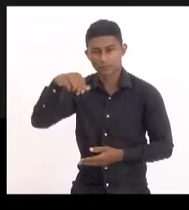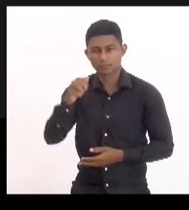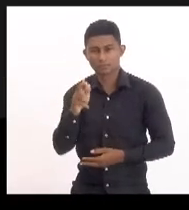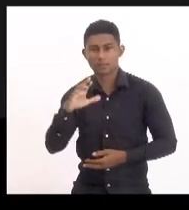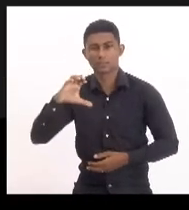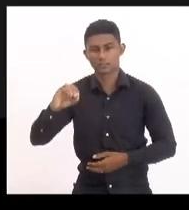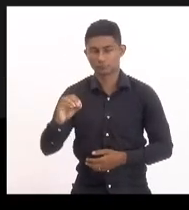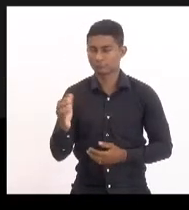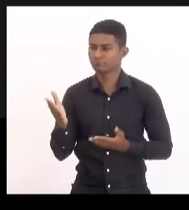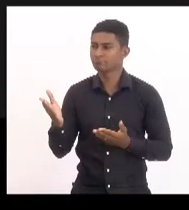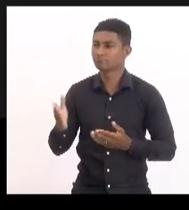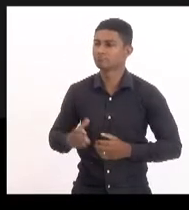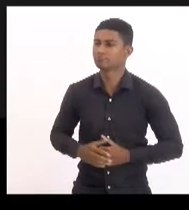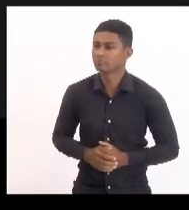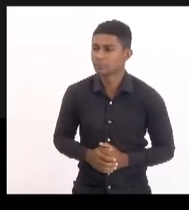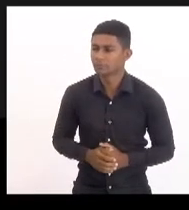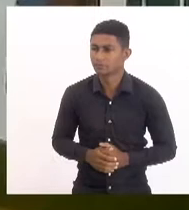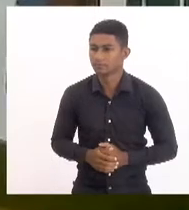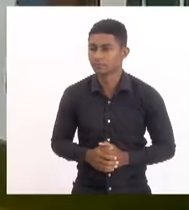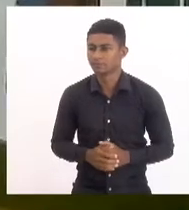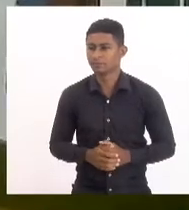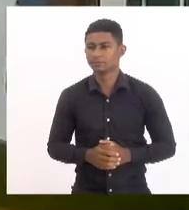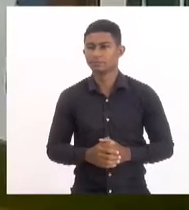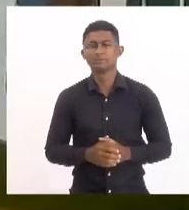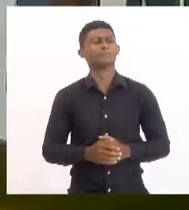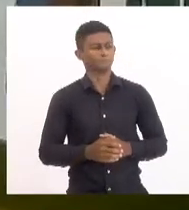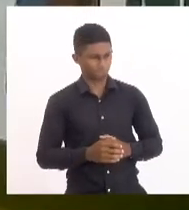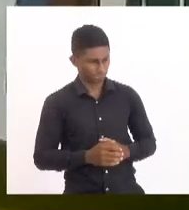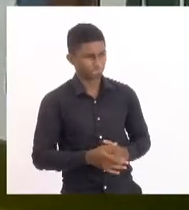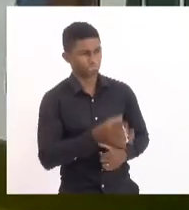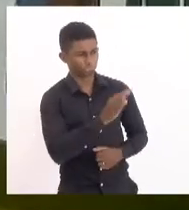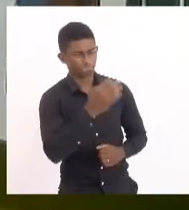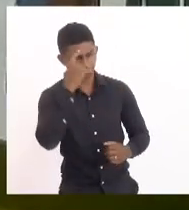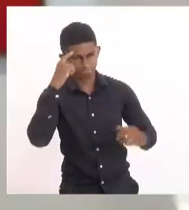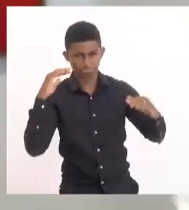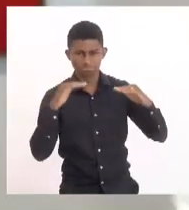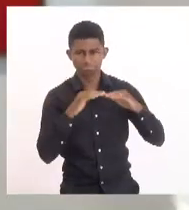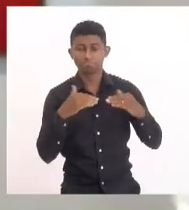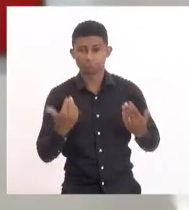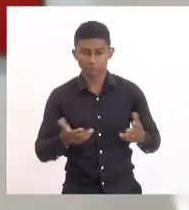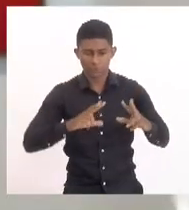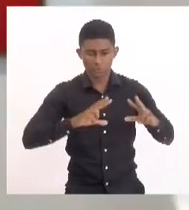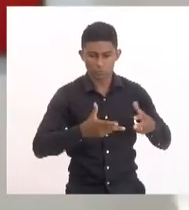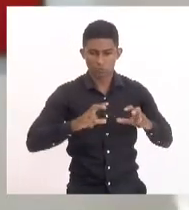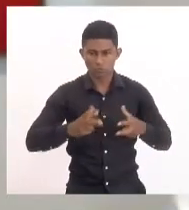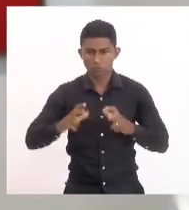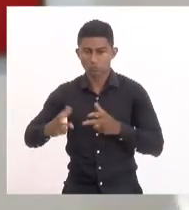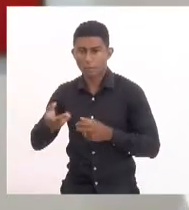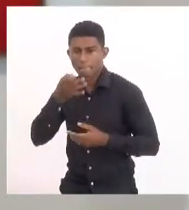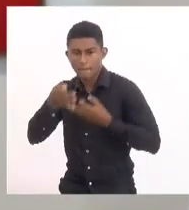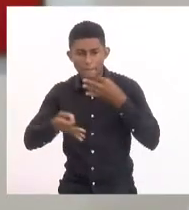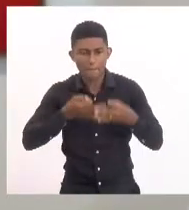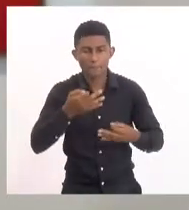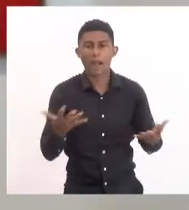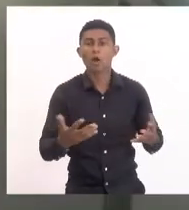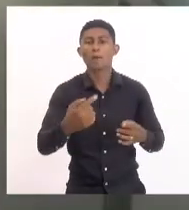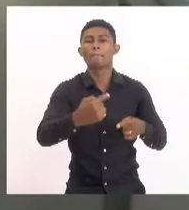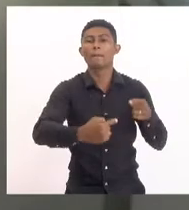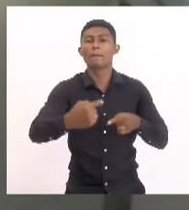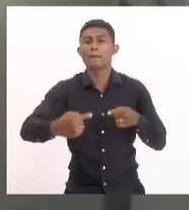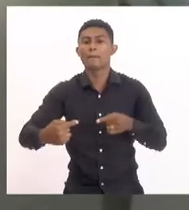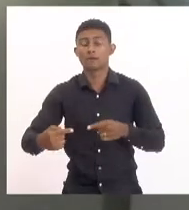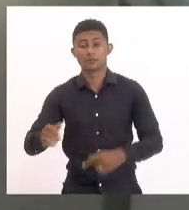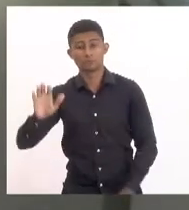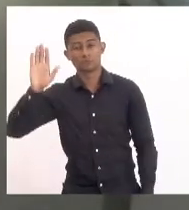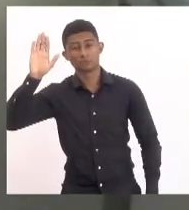Pacheco. Favorável. Os pareceres emitidos. Em discussão. Em discussão. Para discutir, senhor